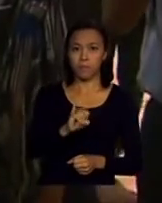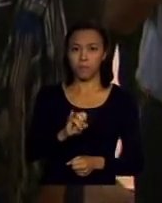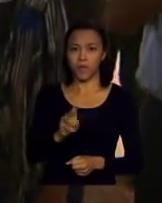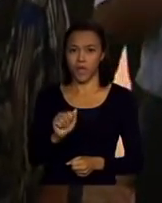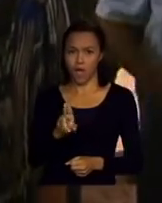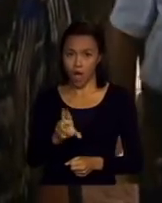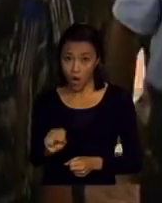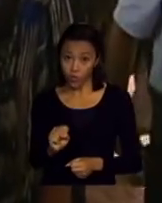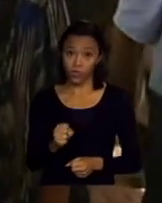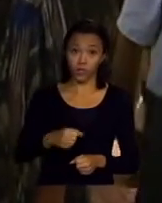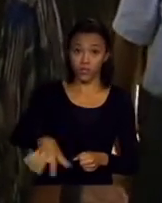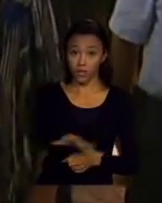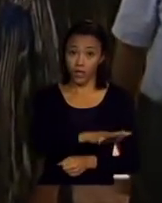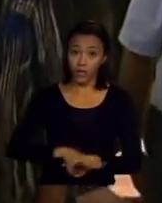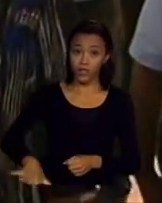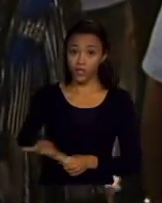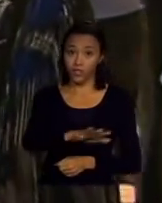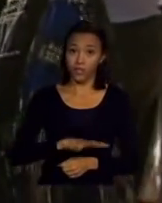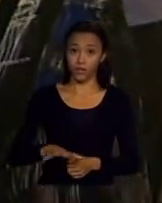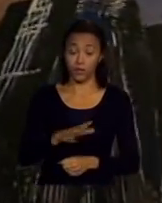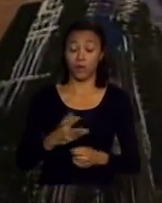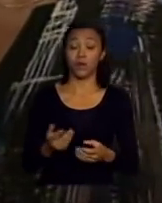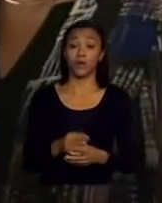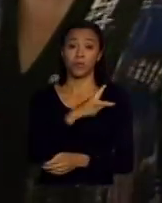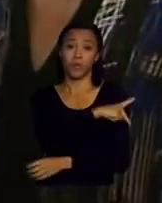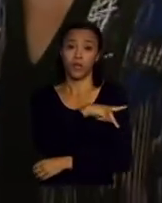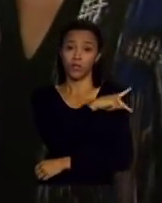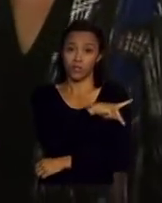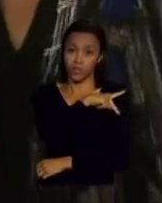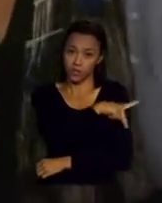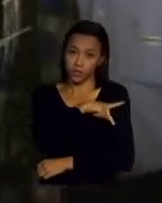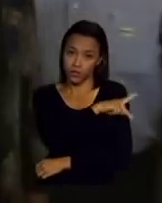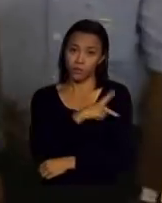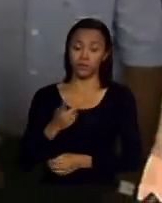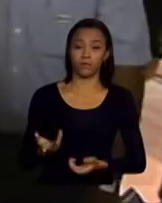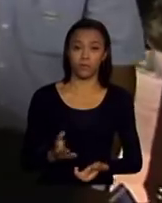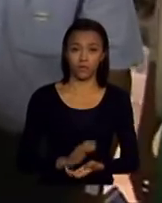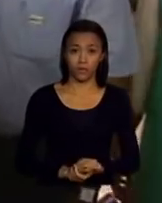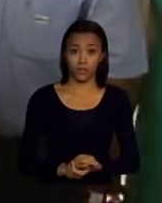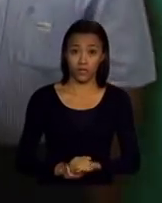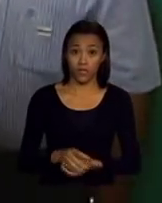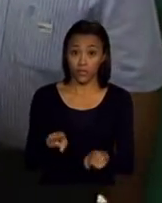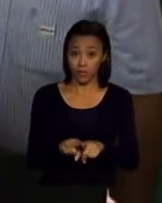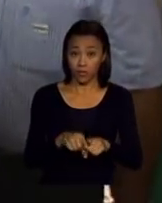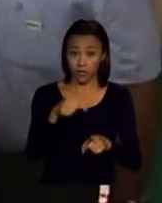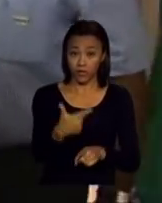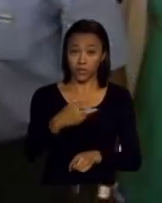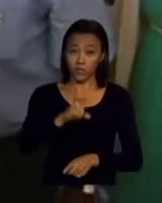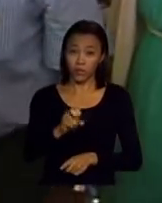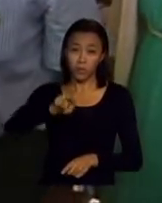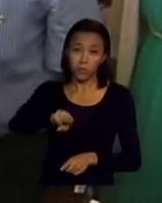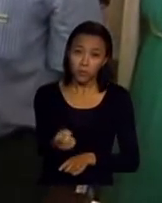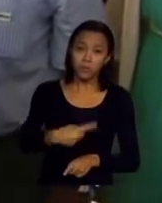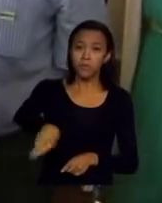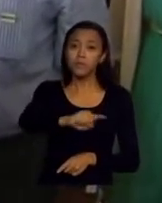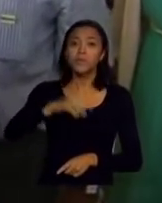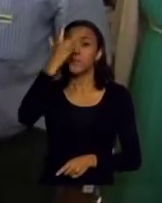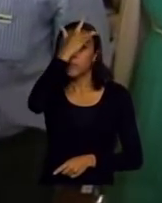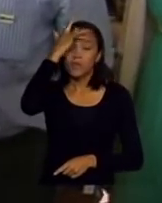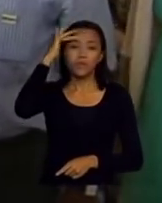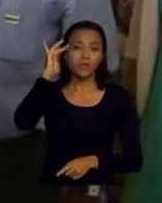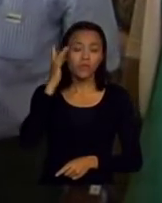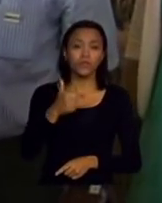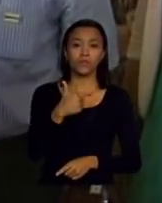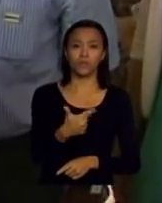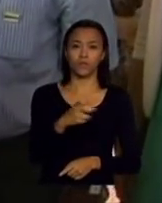da seca na região do semiárido piauiense. A adutora deve atender a cerca de 25 mil pessoas de 5